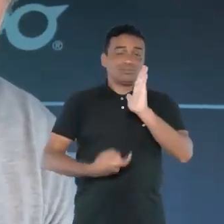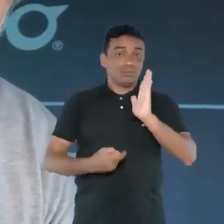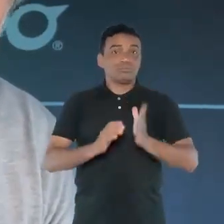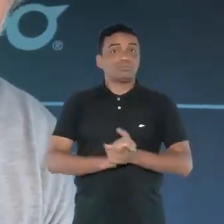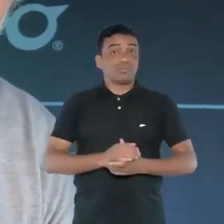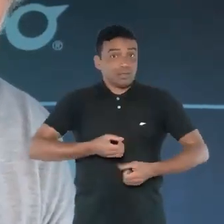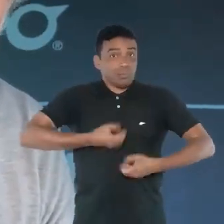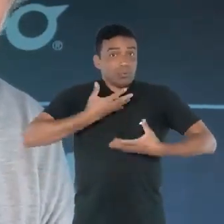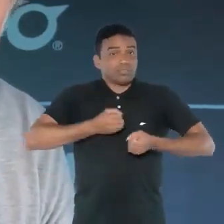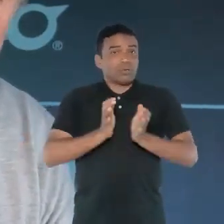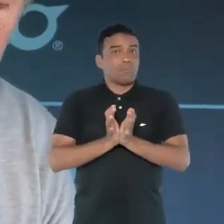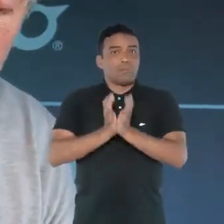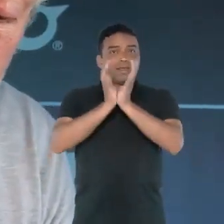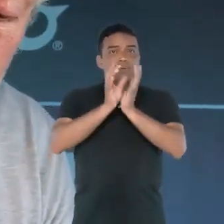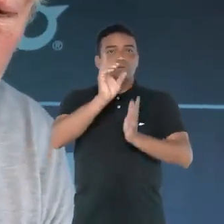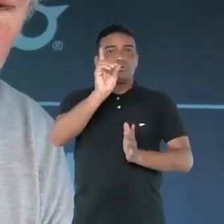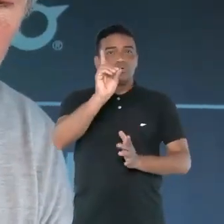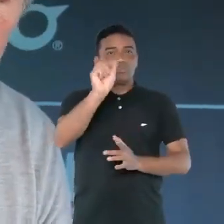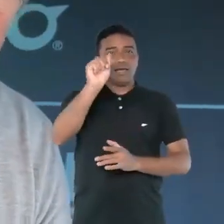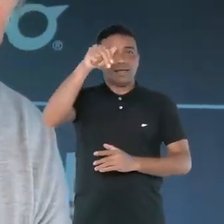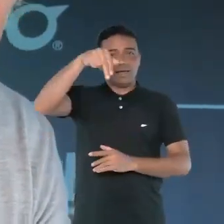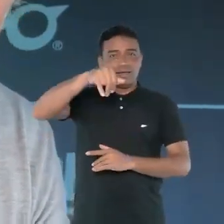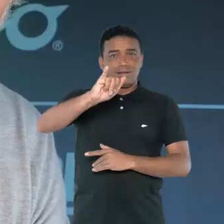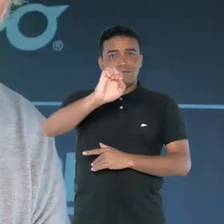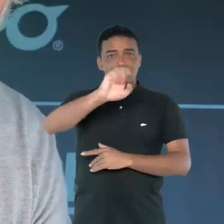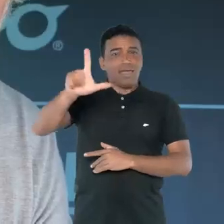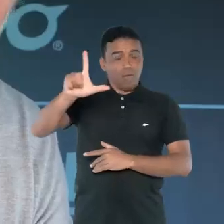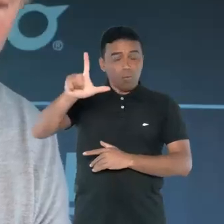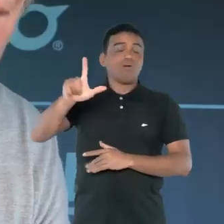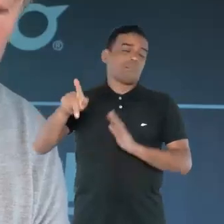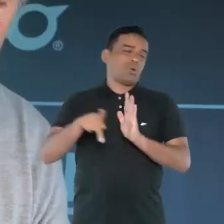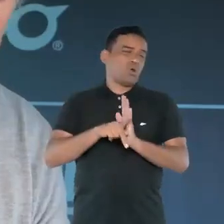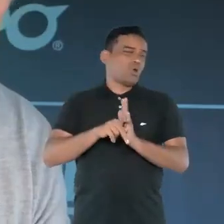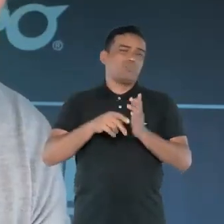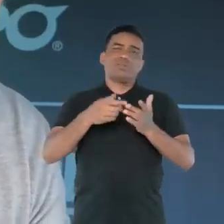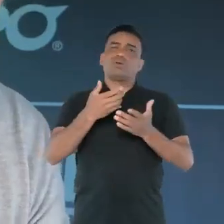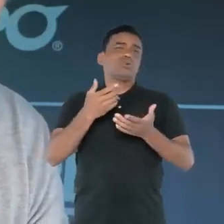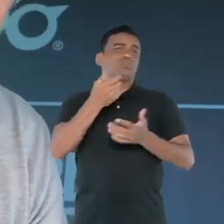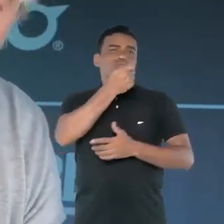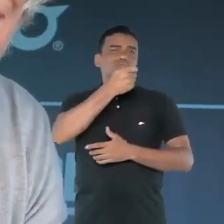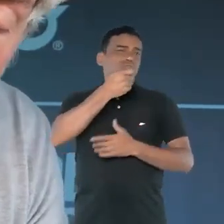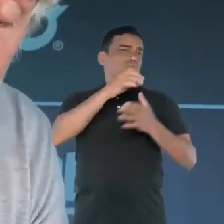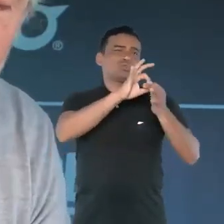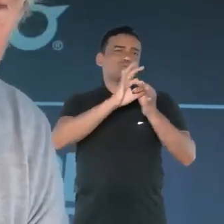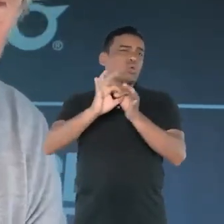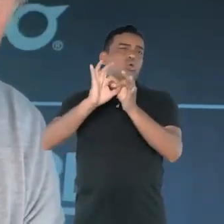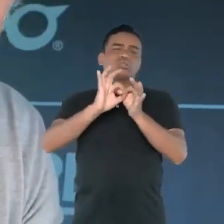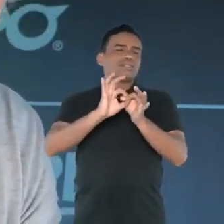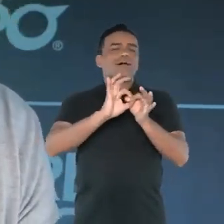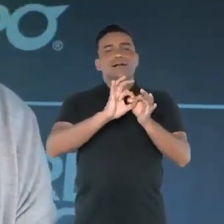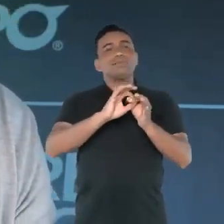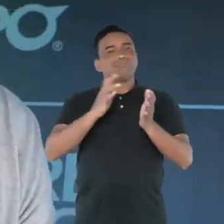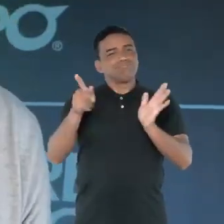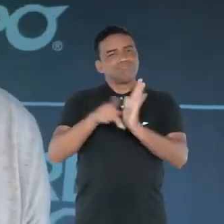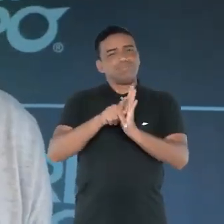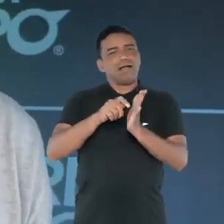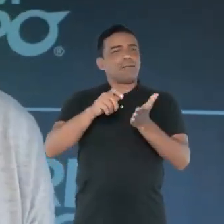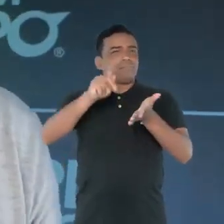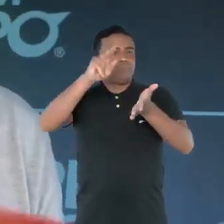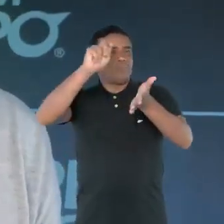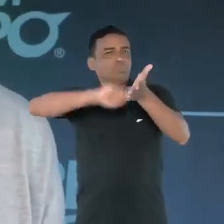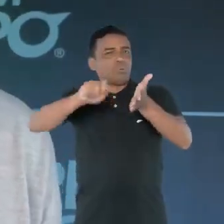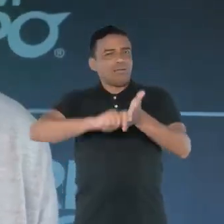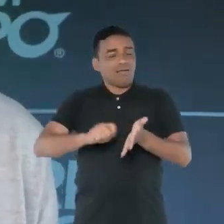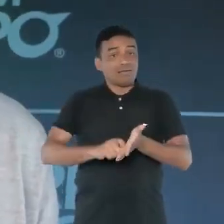foram-lhe atribuídos o prêmio Daniel Faria e o prêmio da Sociedade Portuguesa de Autores. Os seus romances estão traduzidos e publicados